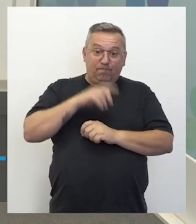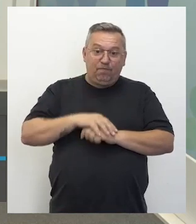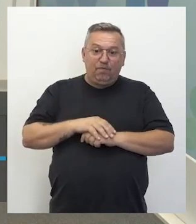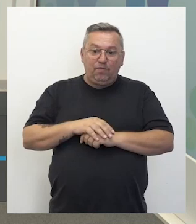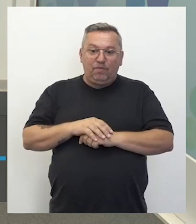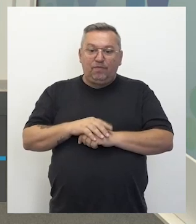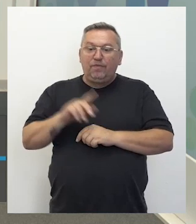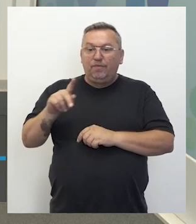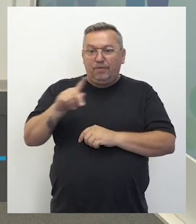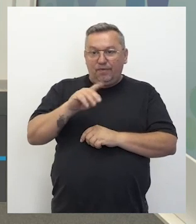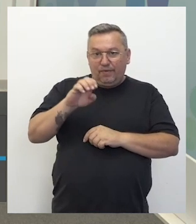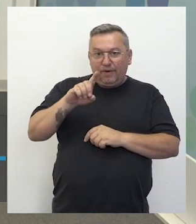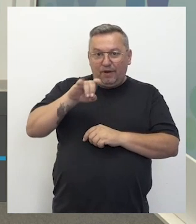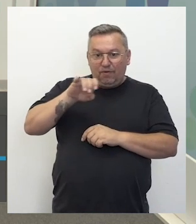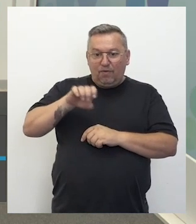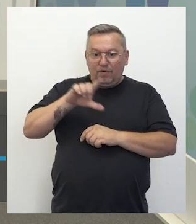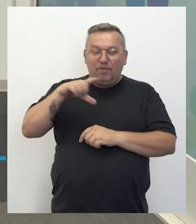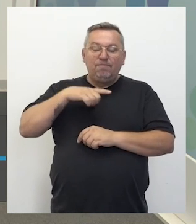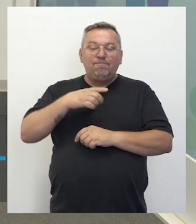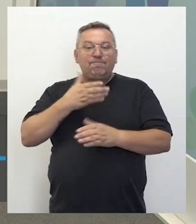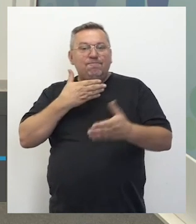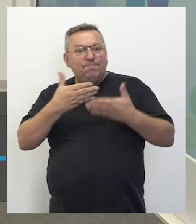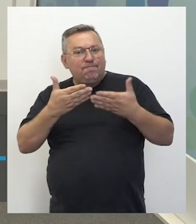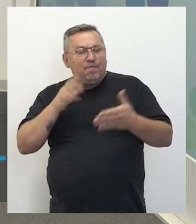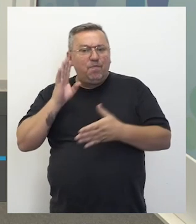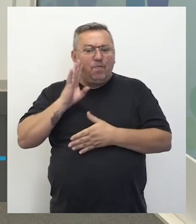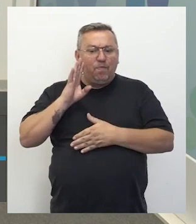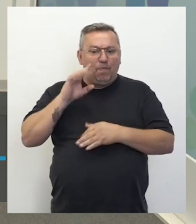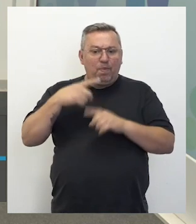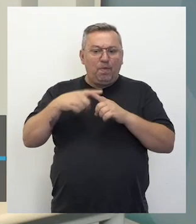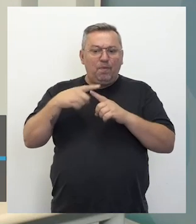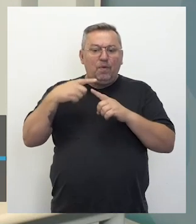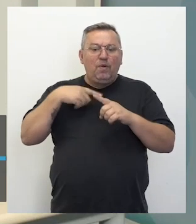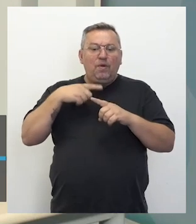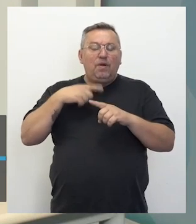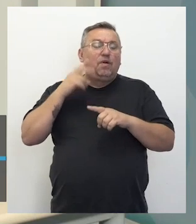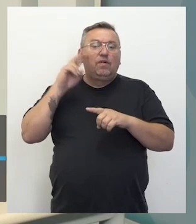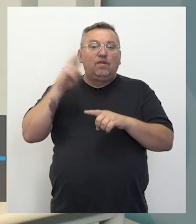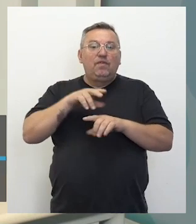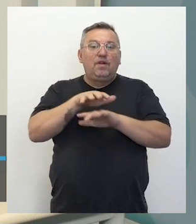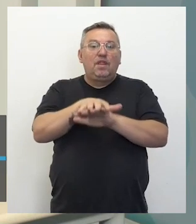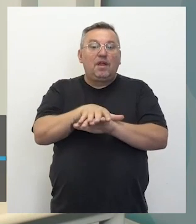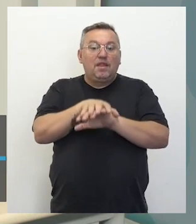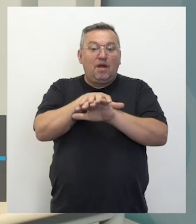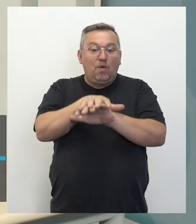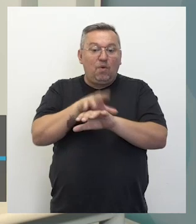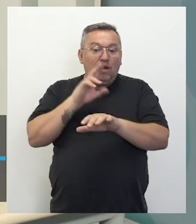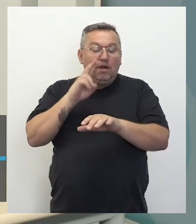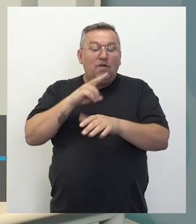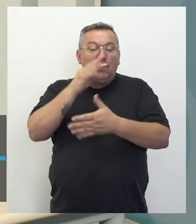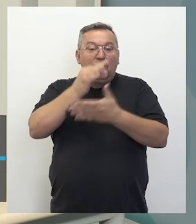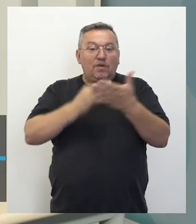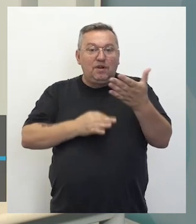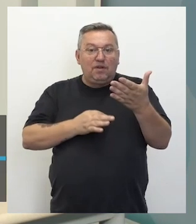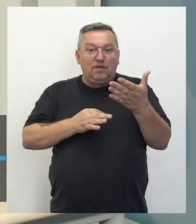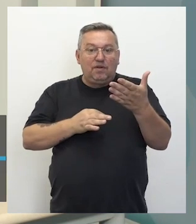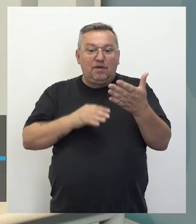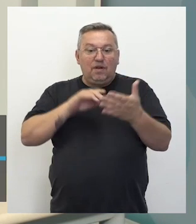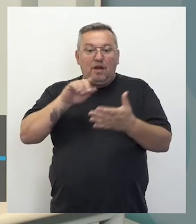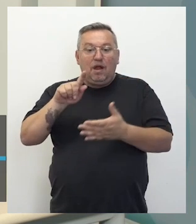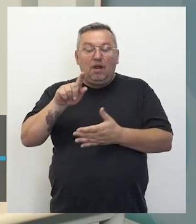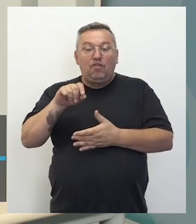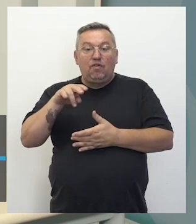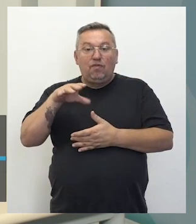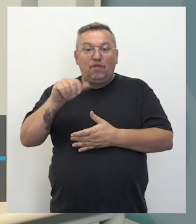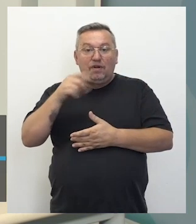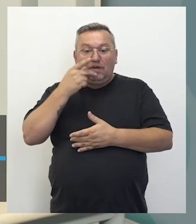professora Edjoel, gente? Pra gente ter esse bate-papo legal, porque o que eu sei sobre tartaruga? Só o que eu fiz no texto ali, que foi uma pesquisa, né? A Giovana colocou que elas